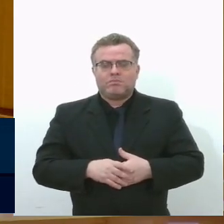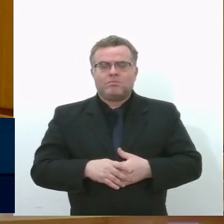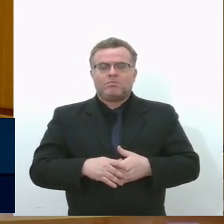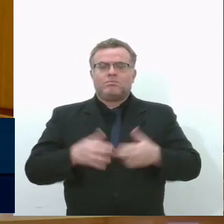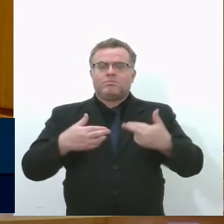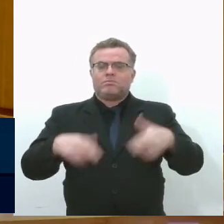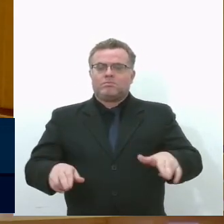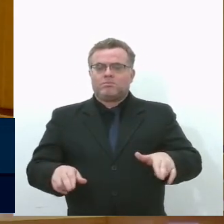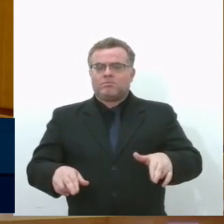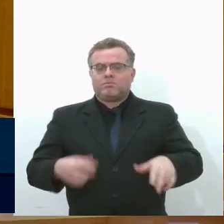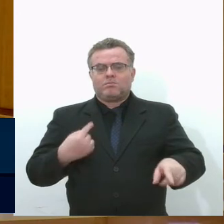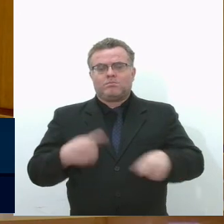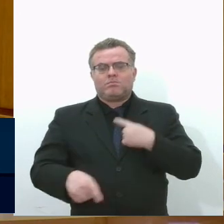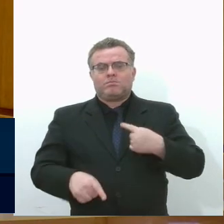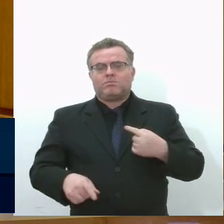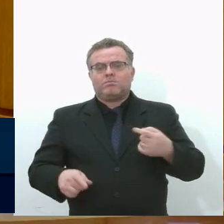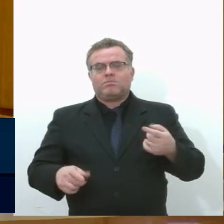inconstitucional.